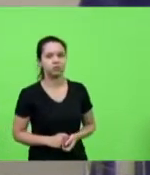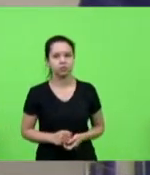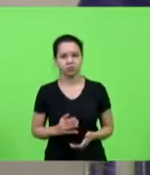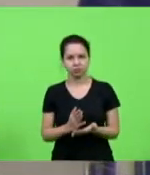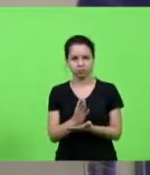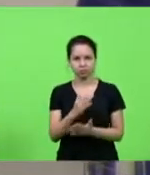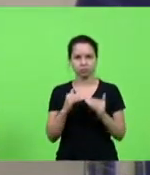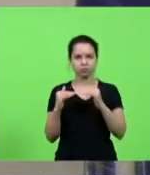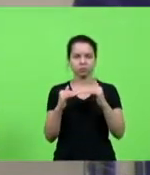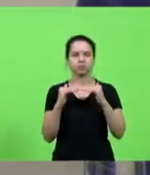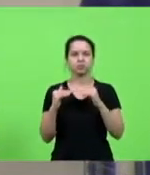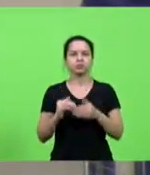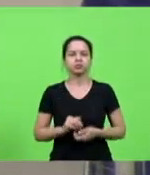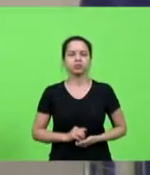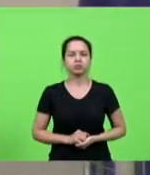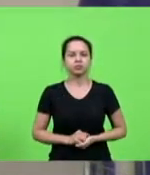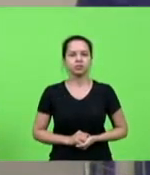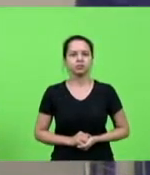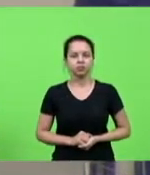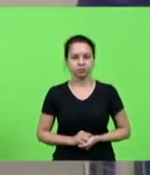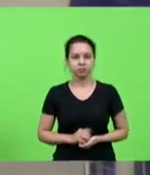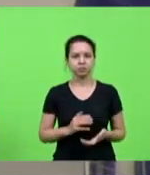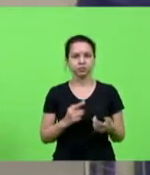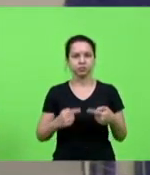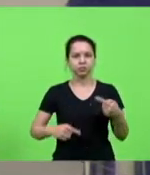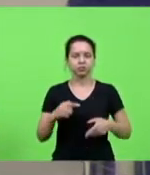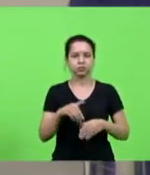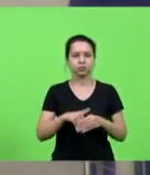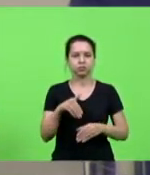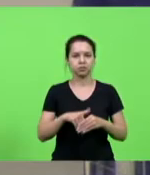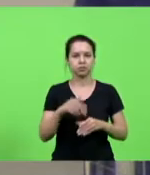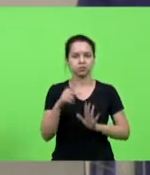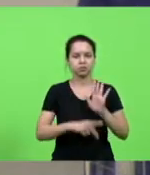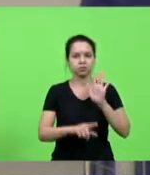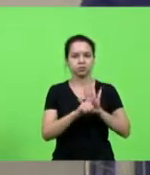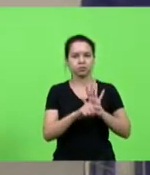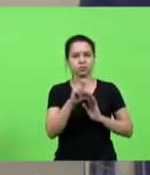por unanimidade. Discussão e votação em turno único do projeto de lei